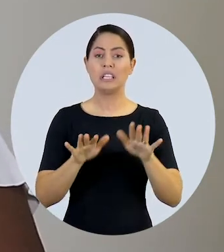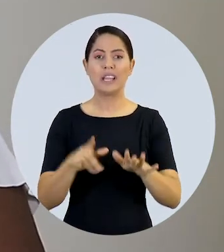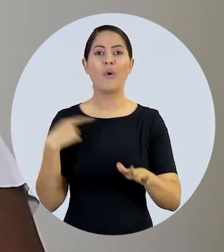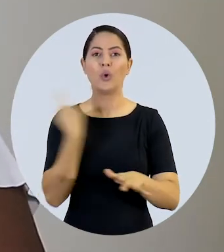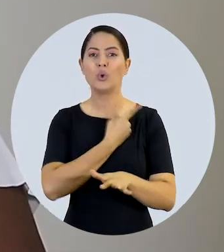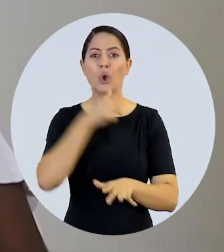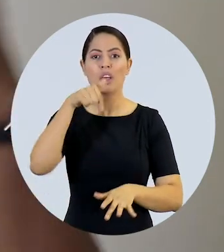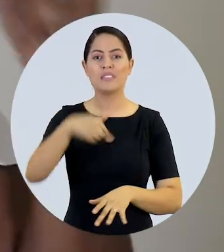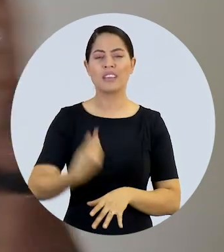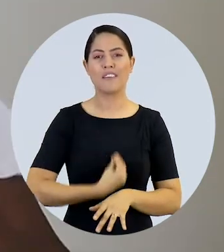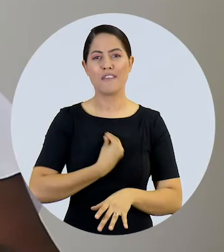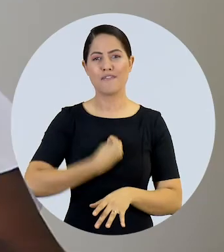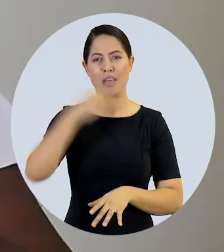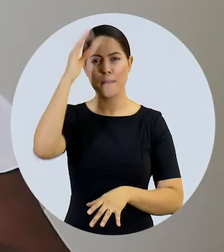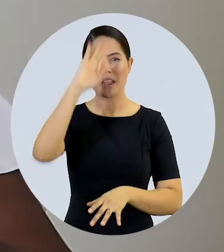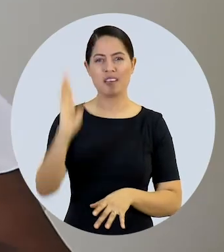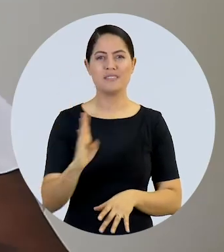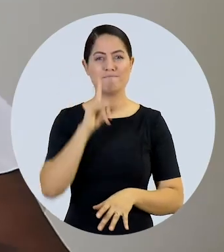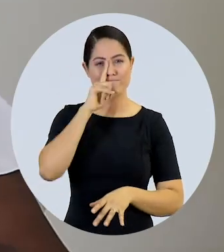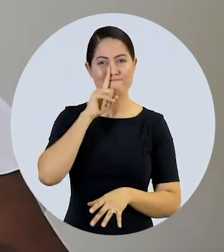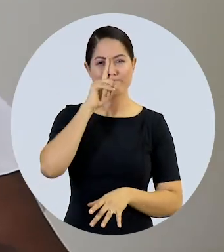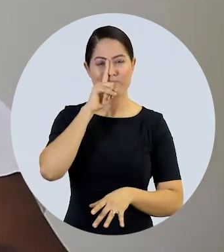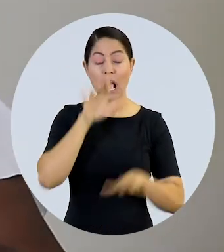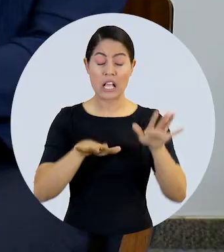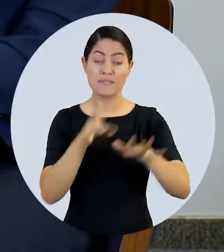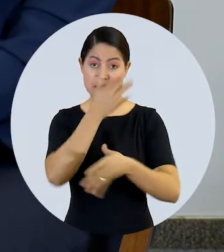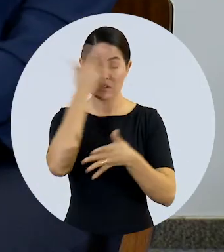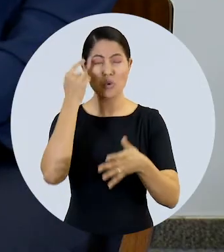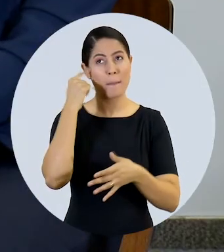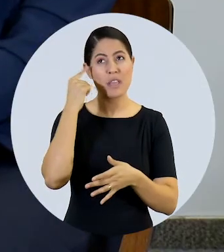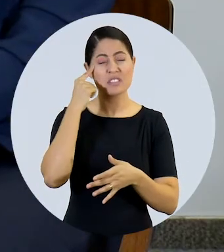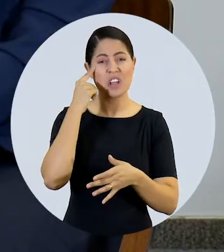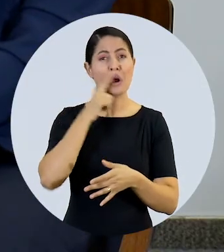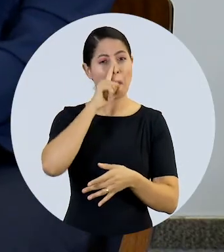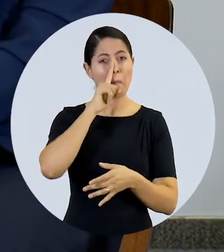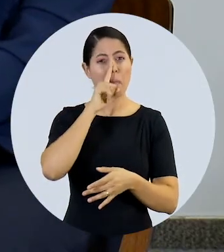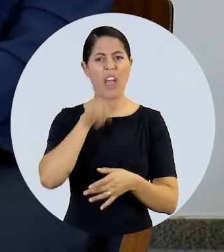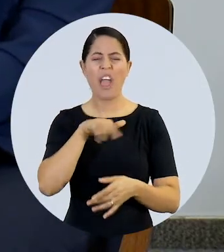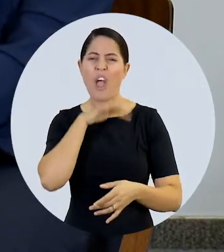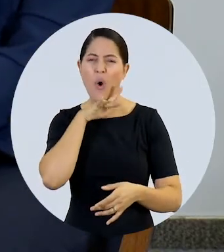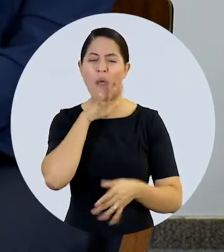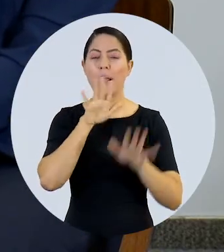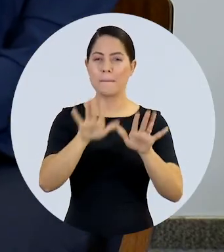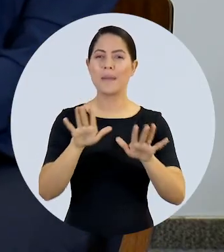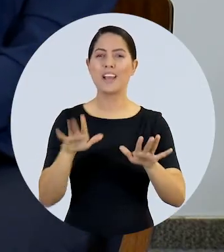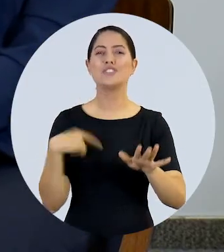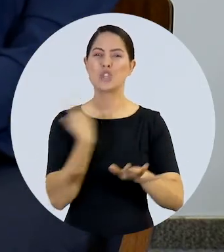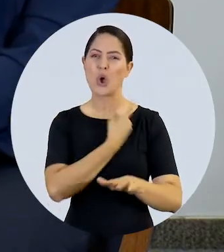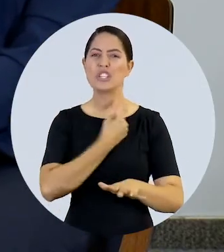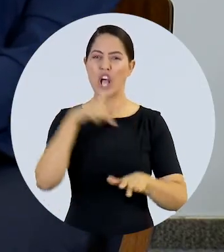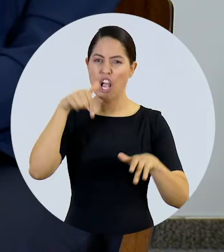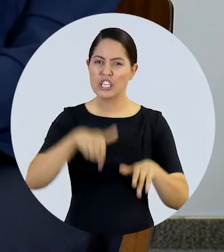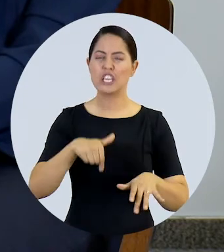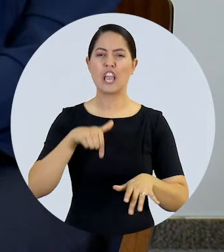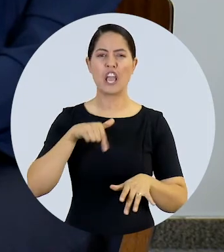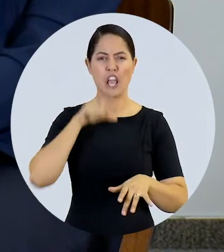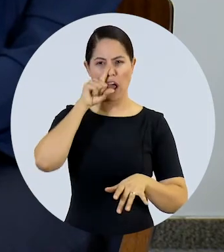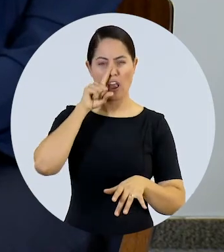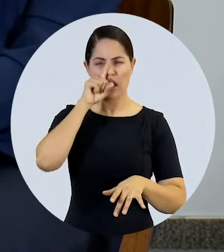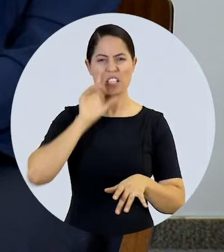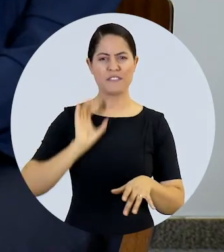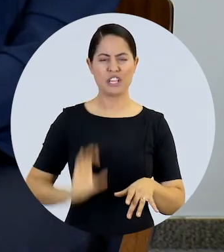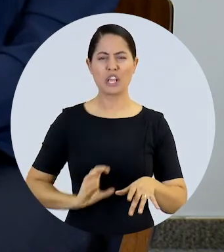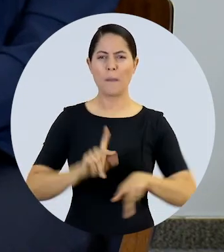precisamos... nós estamos vivendo uma crise no Brasil. Alguns acham que a crise é muito ruim. Eu acho que essa crise civilizatória que nós